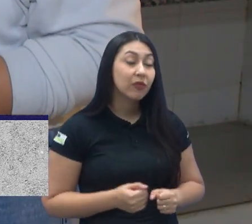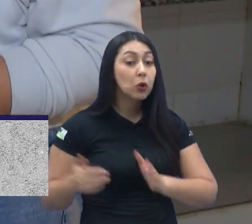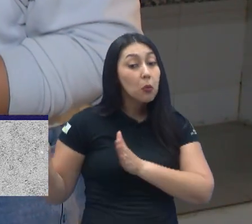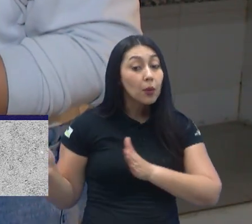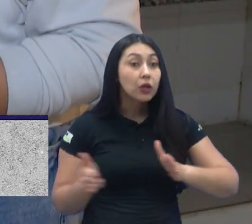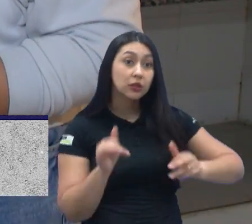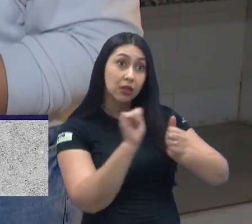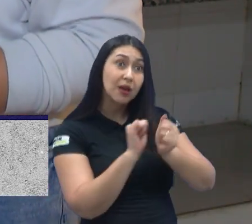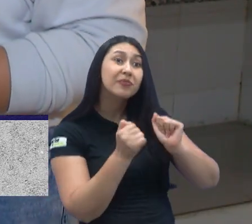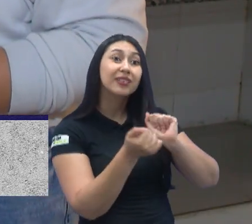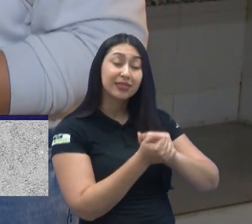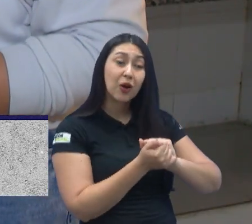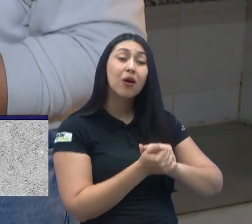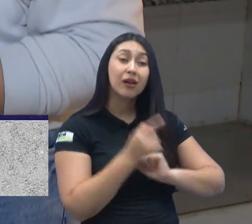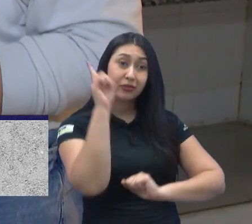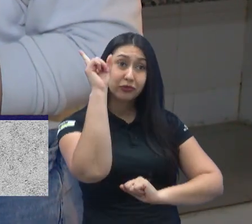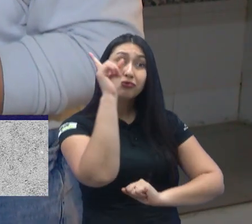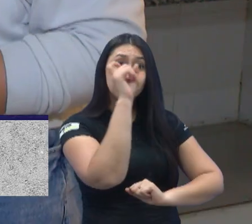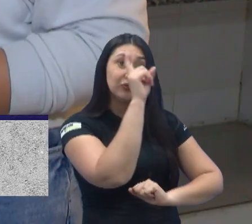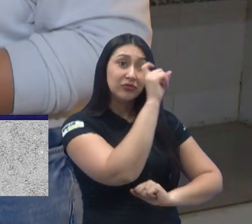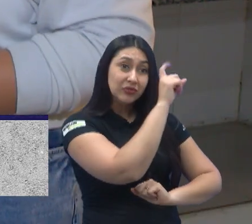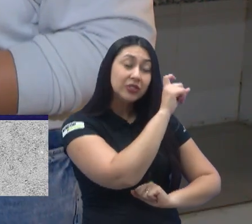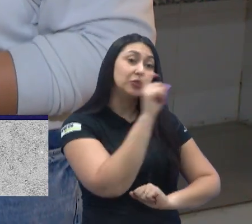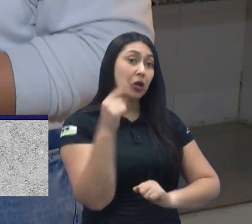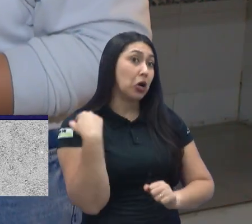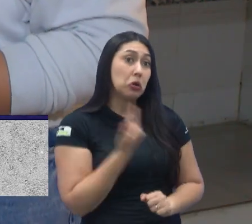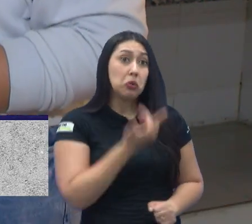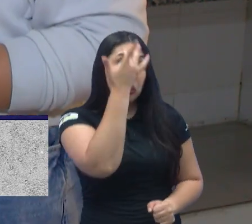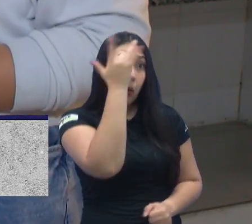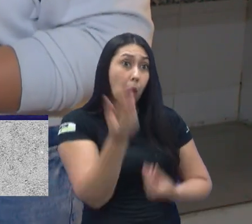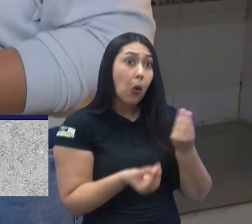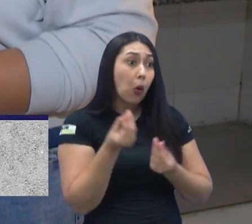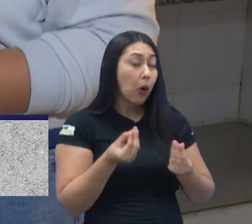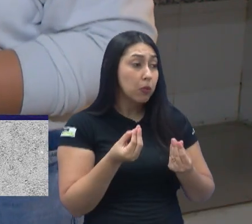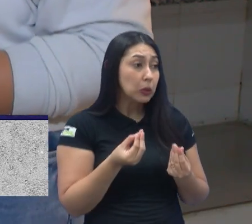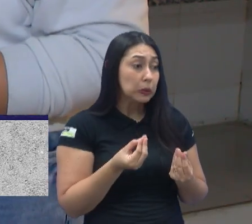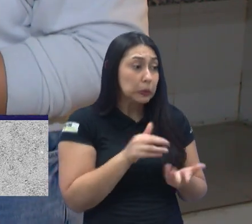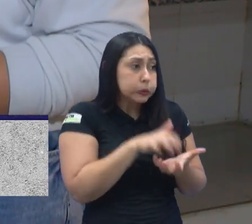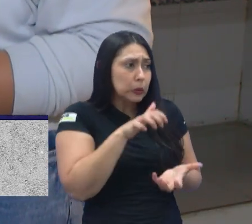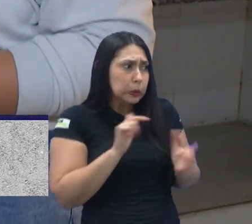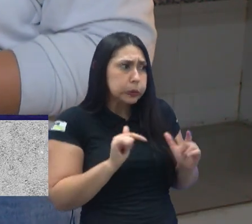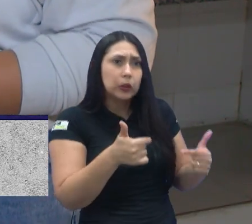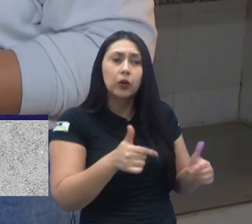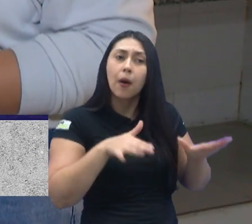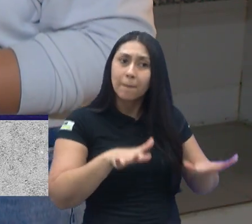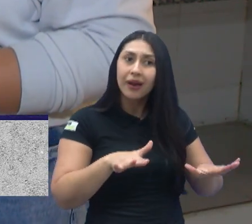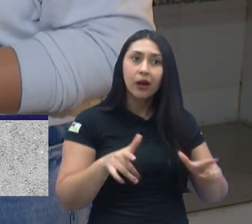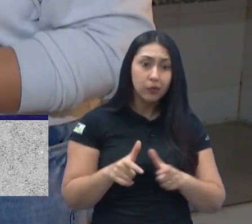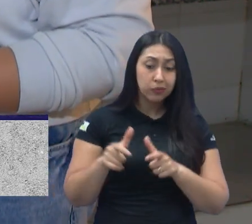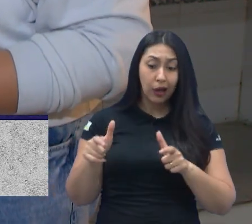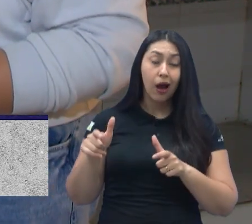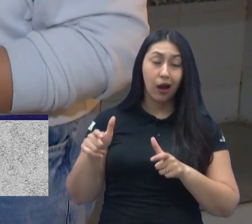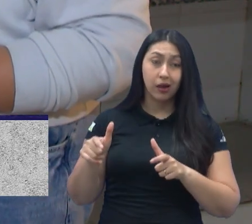chega, é um desafio para todos eles. A gente nunca sabe como o idoso vai reagir, né? Mas assim, tem muitos casos do idoso que chega